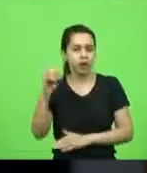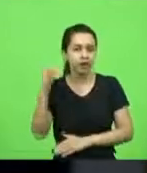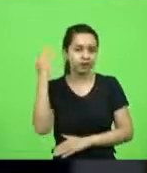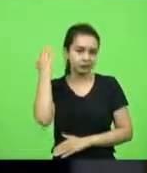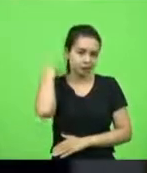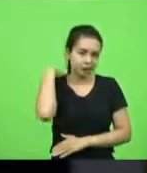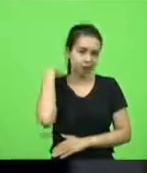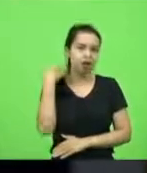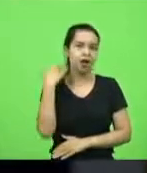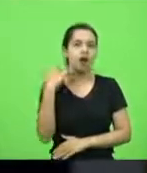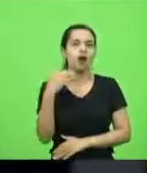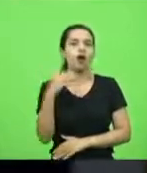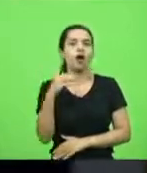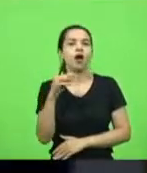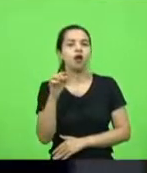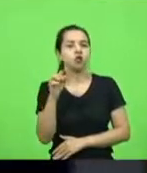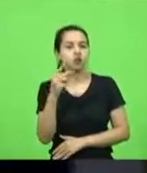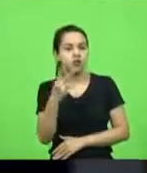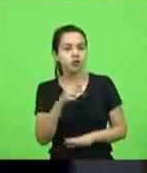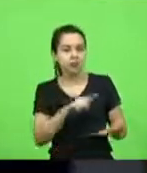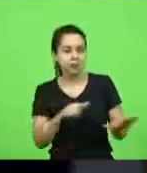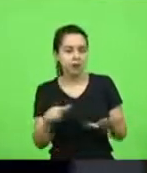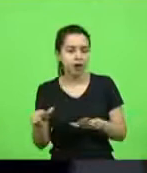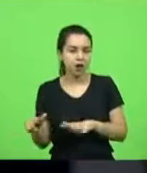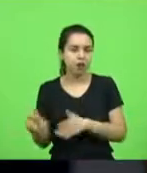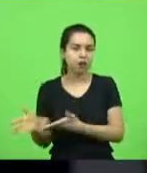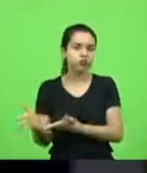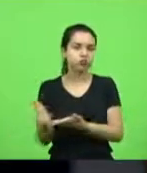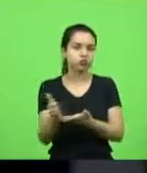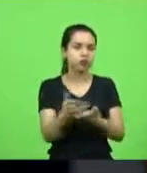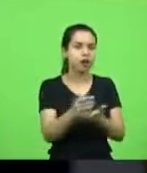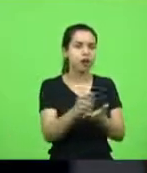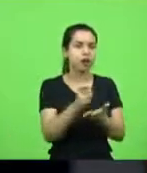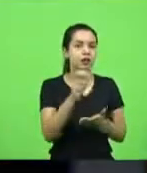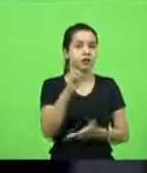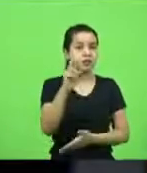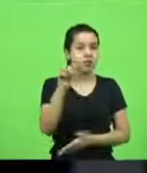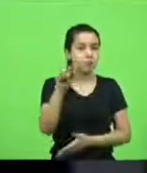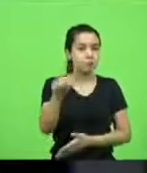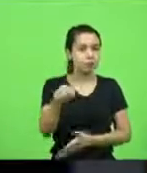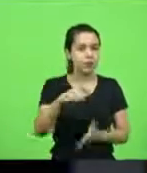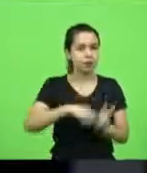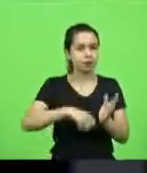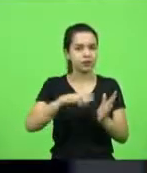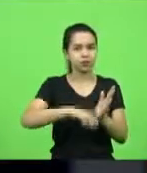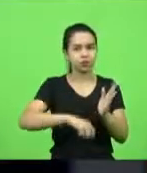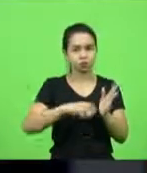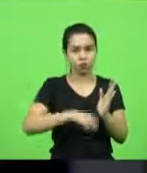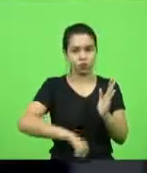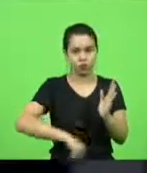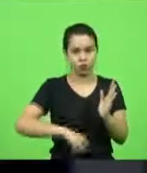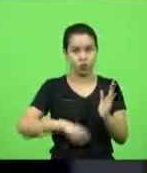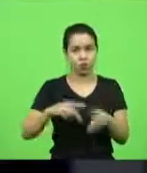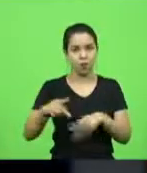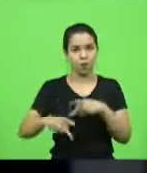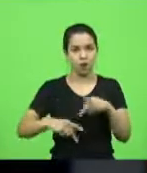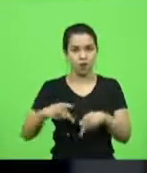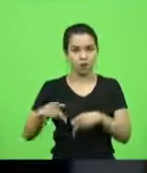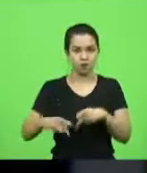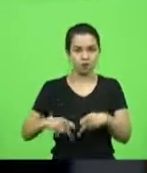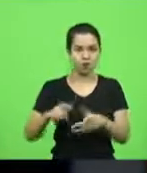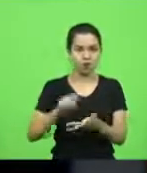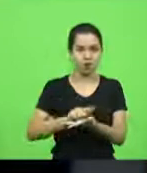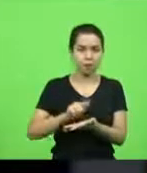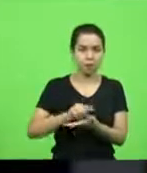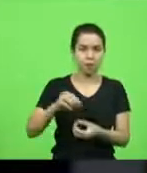semanas nós colhemos 5.000 assinaturas e duas semanas o povo levava a lista de assinatura